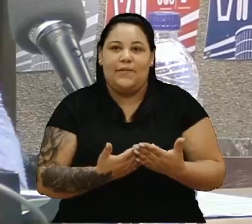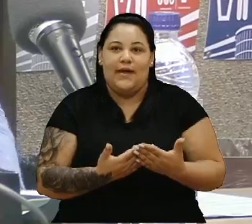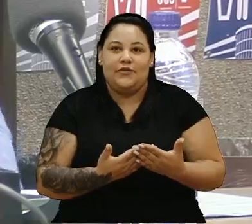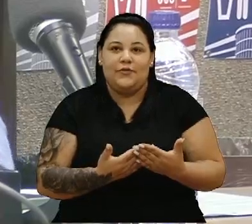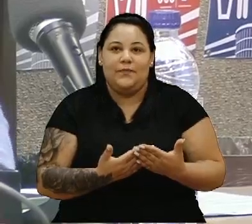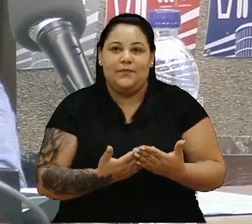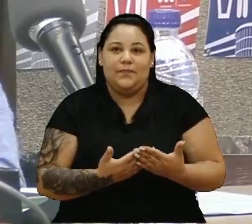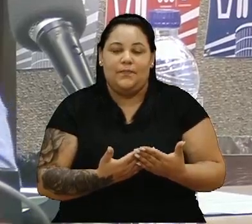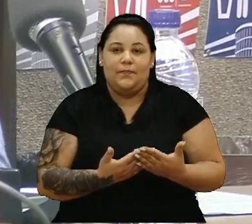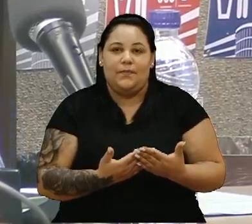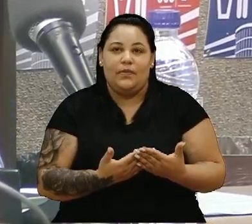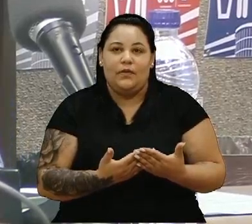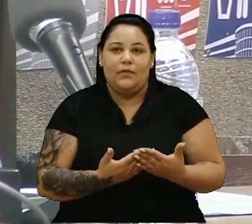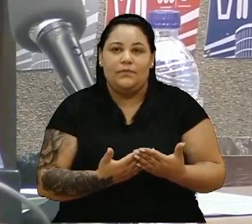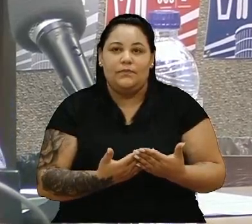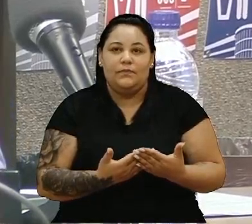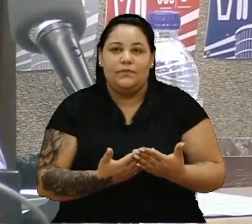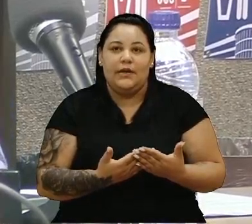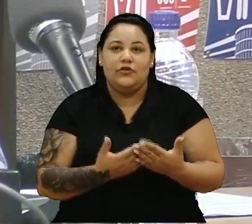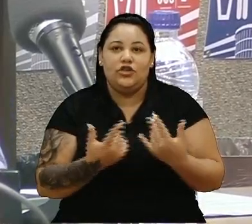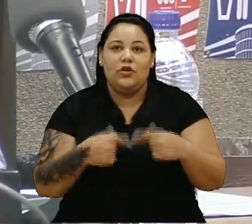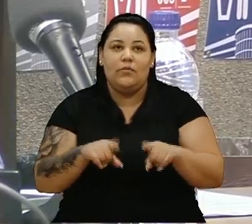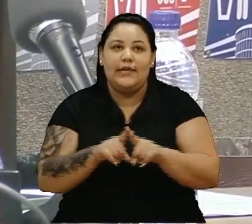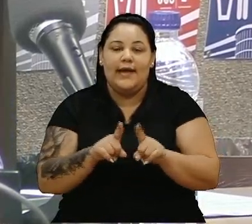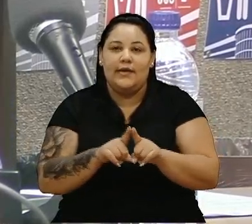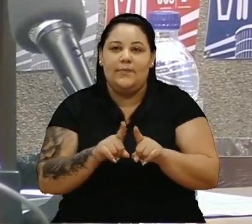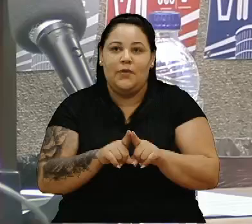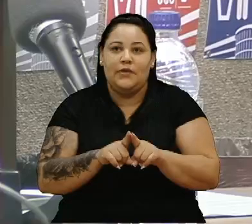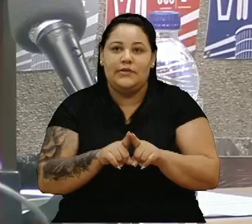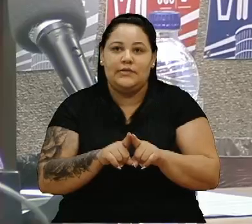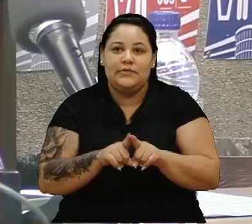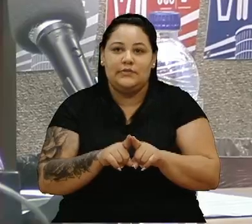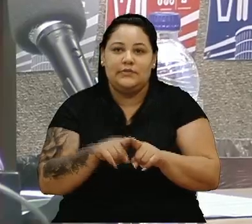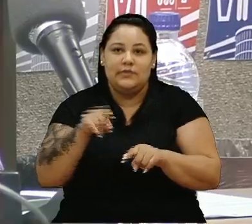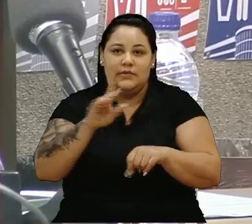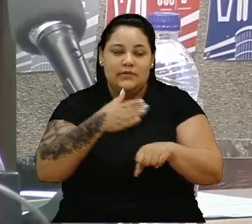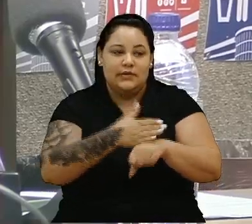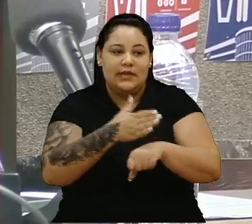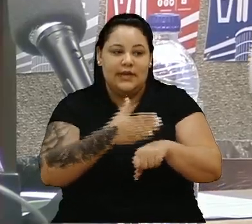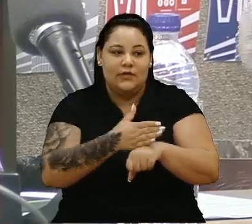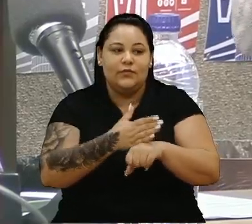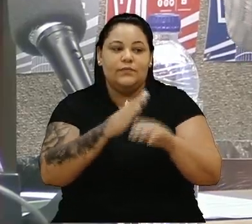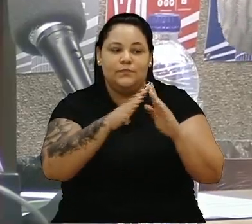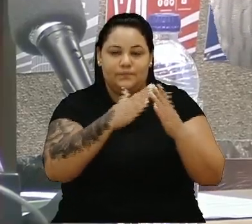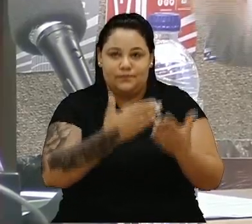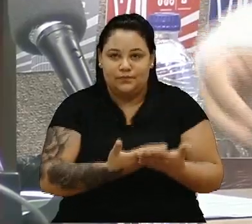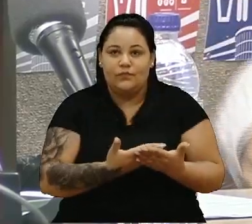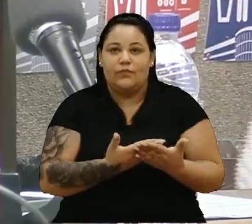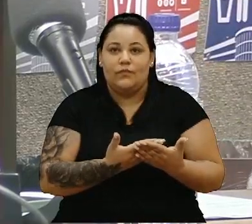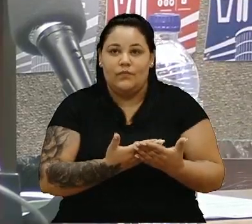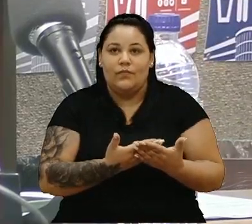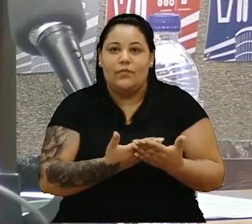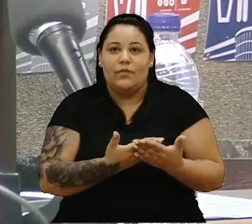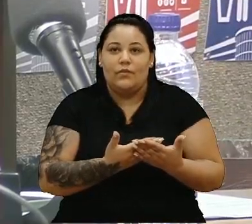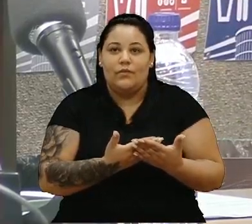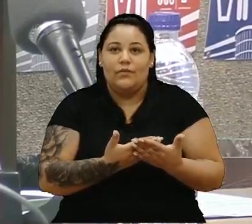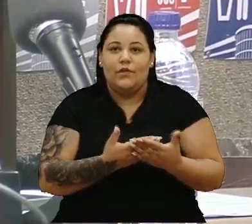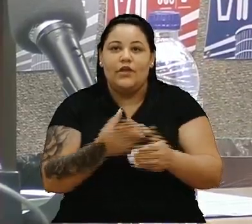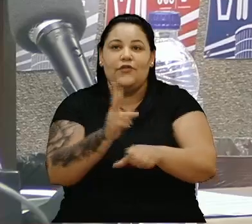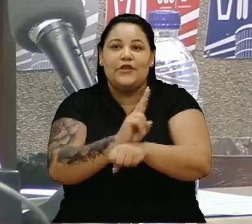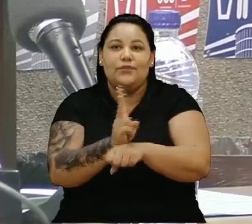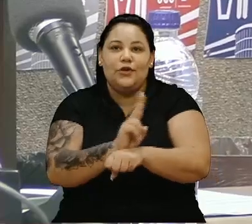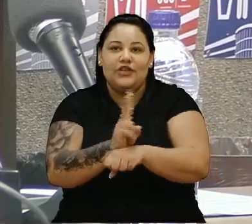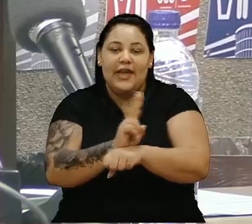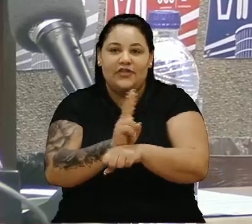vai no efetivo. Então, nós estamos lutando a favor do efetivo, do aumento das guardas municipais. Agora nós